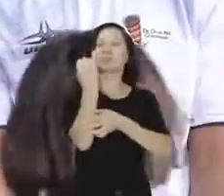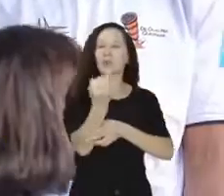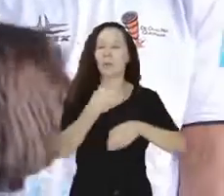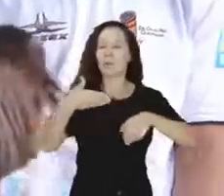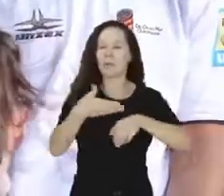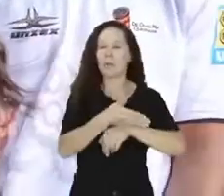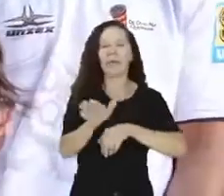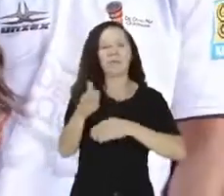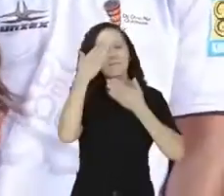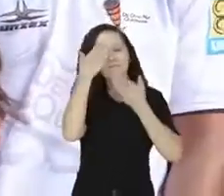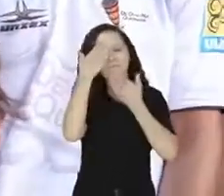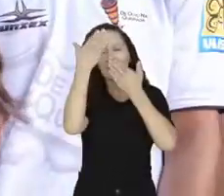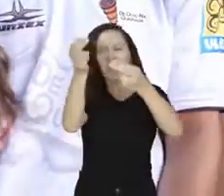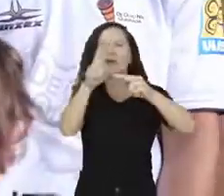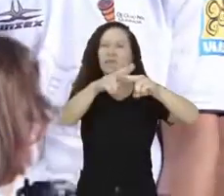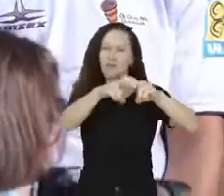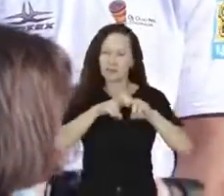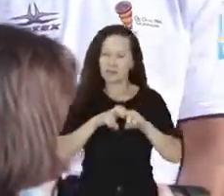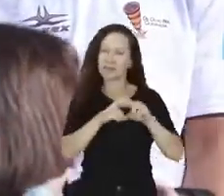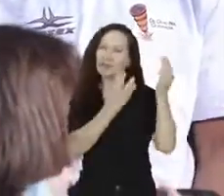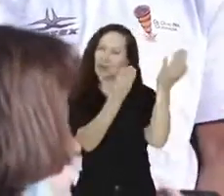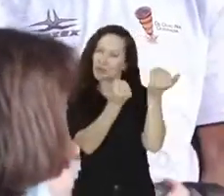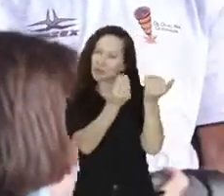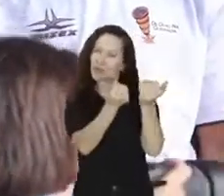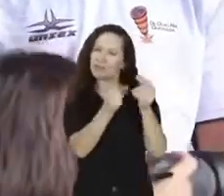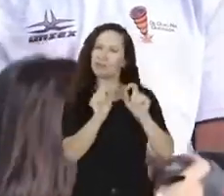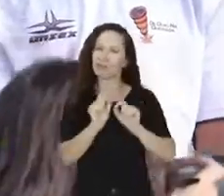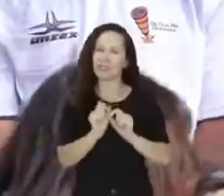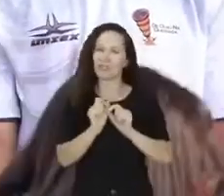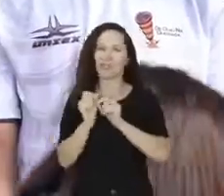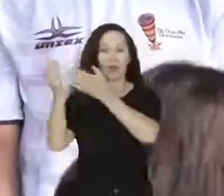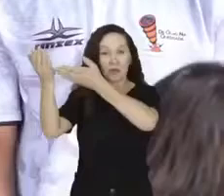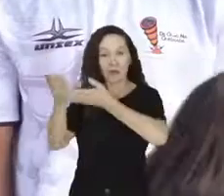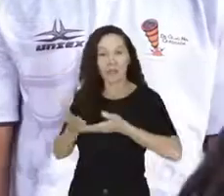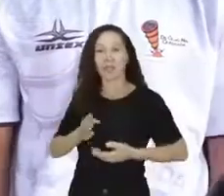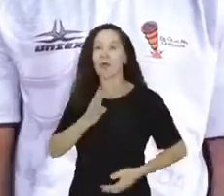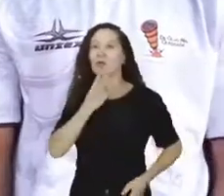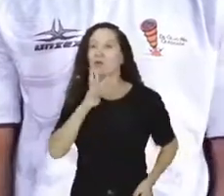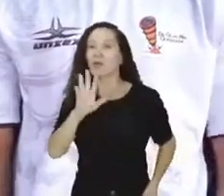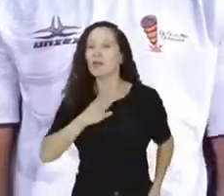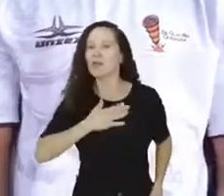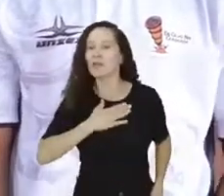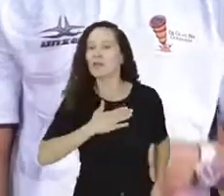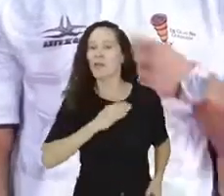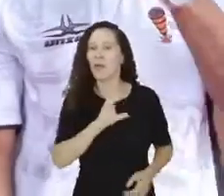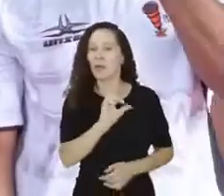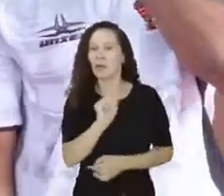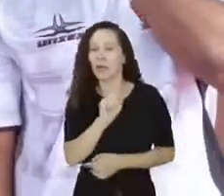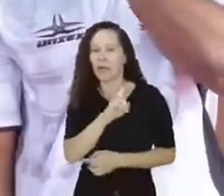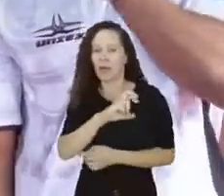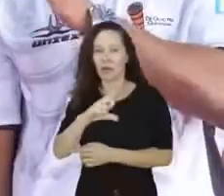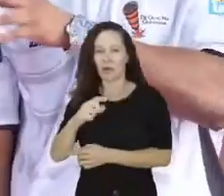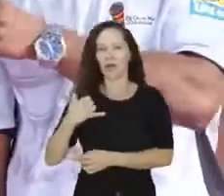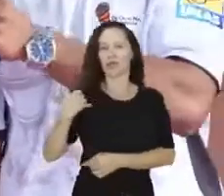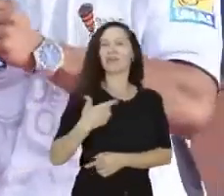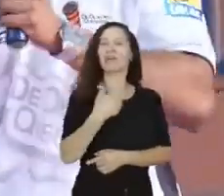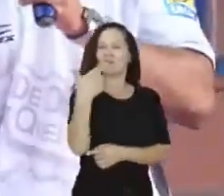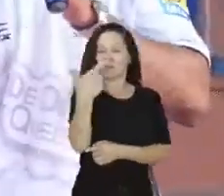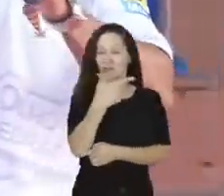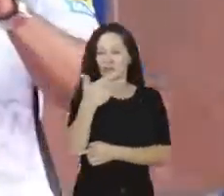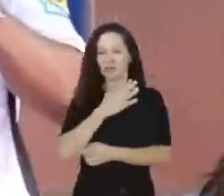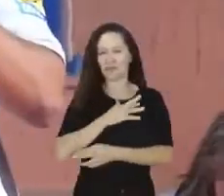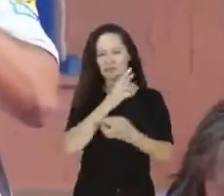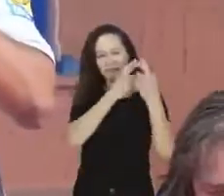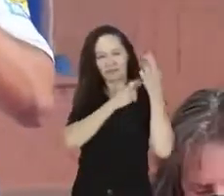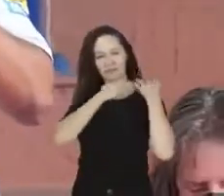isso. Me chamo Caroline, para quem não me conhece, eu tenho 21 anos e eu e o Simba tá aqui para mediar isso. É isso